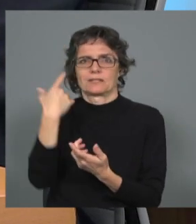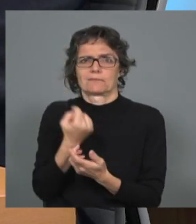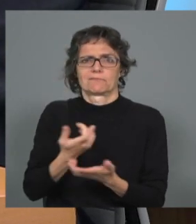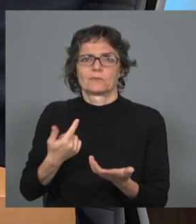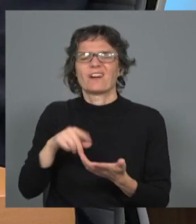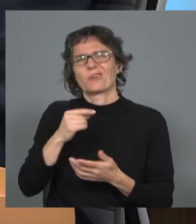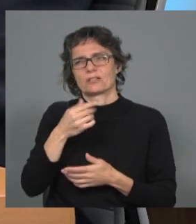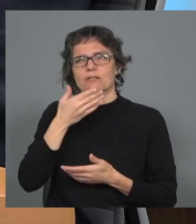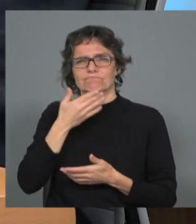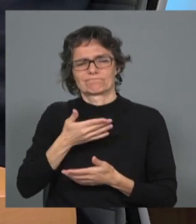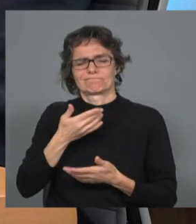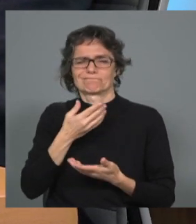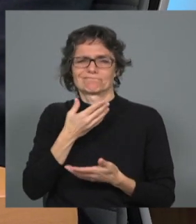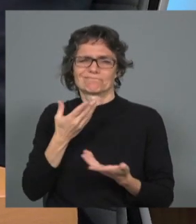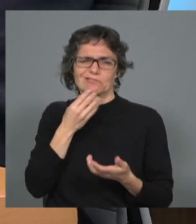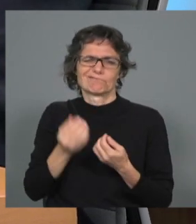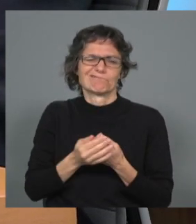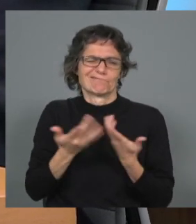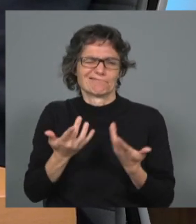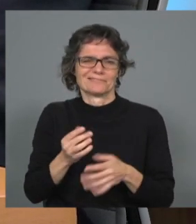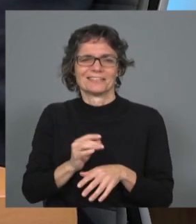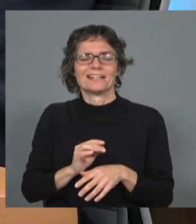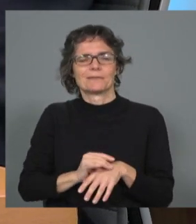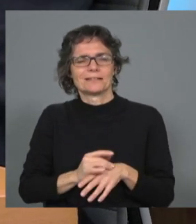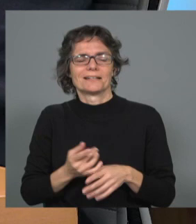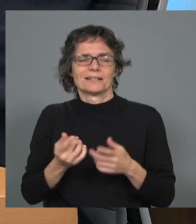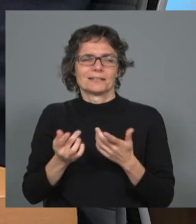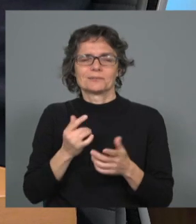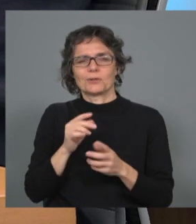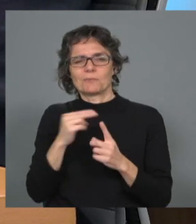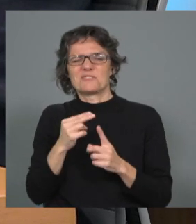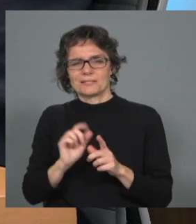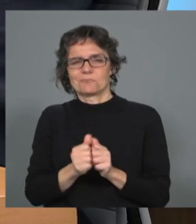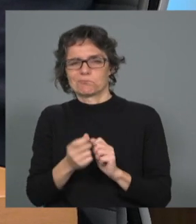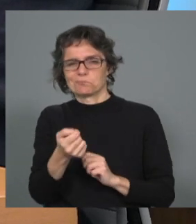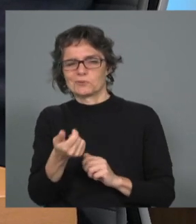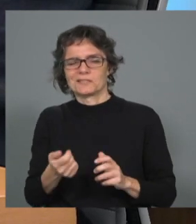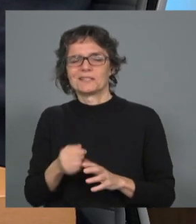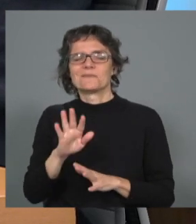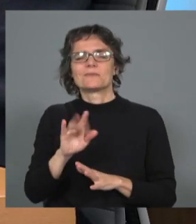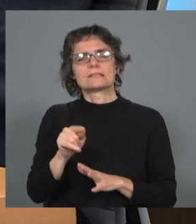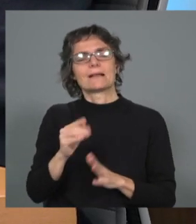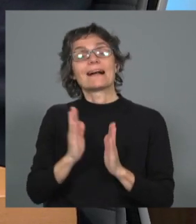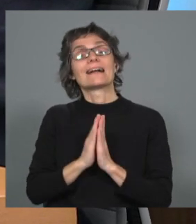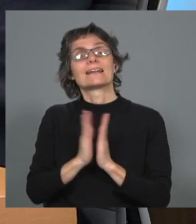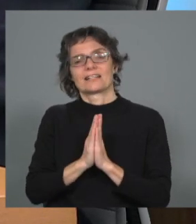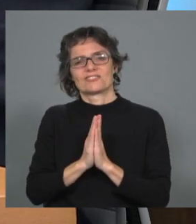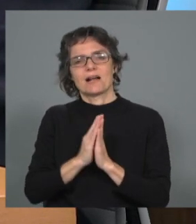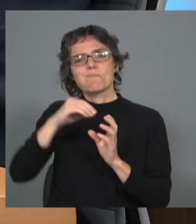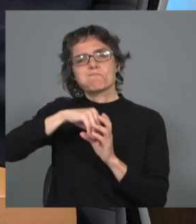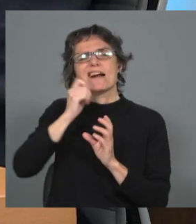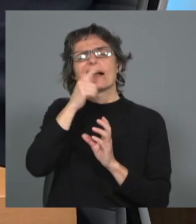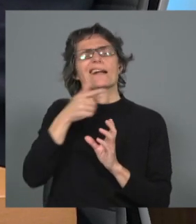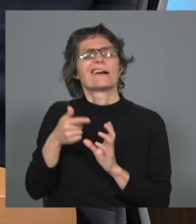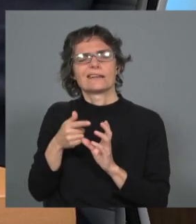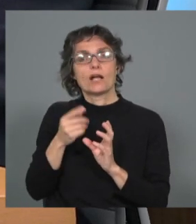velho, se calhar estou mais insensível ao fator tempo, enfim. Mas a Igreja é feita de muita gente diferente, em muitos continentes,